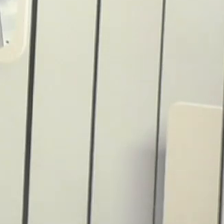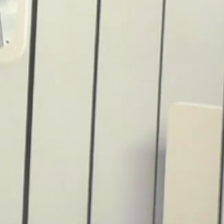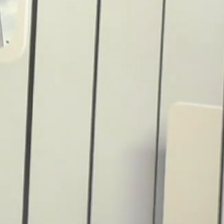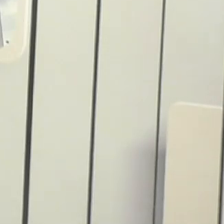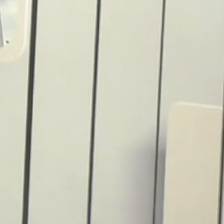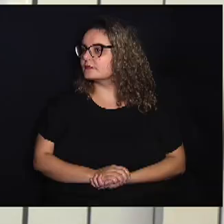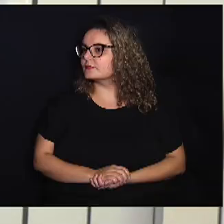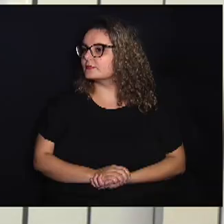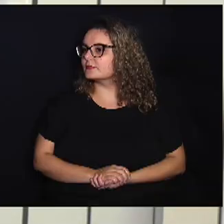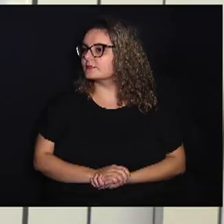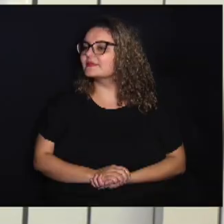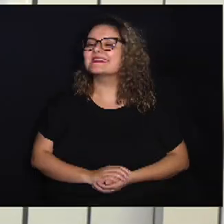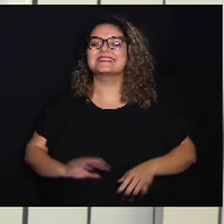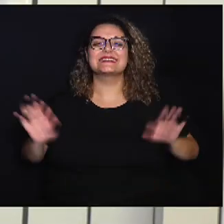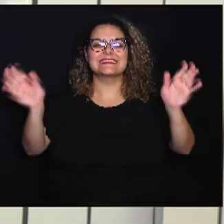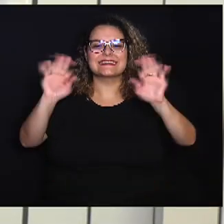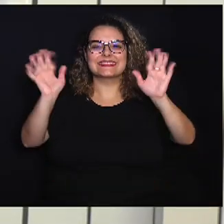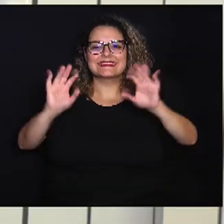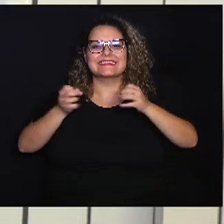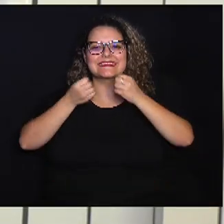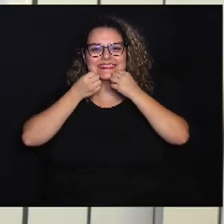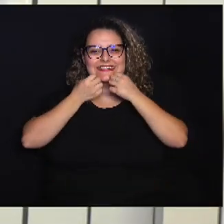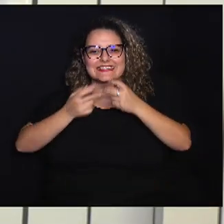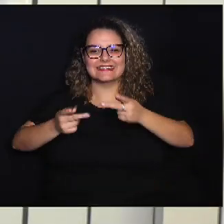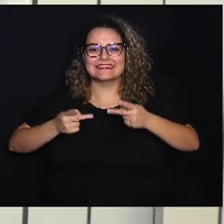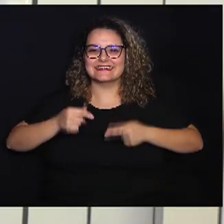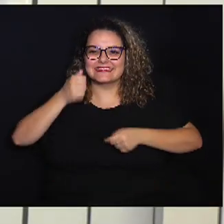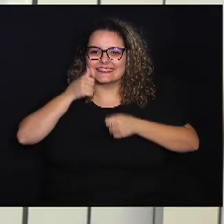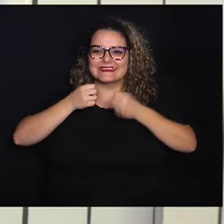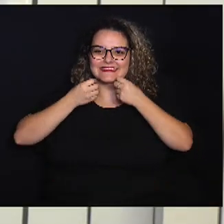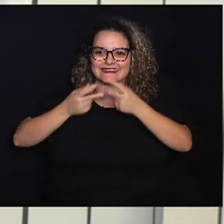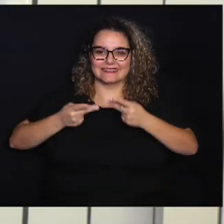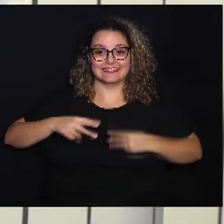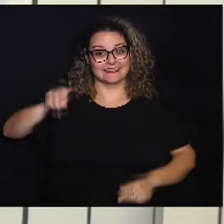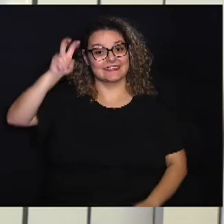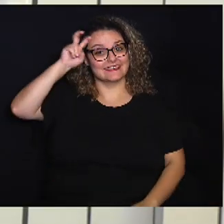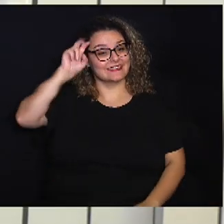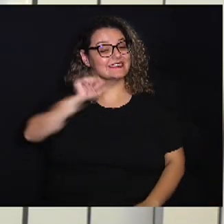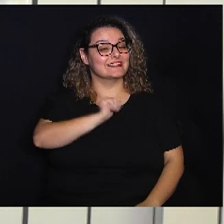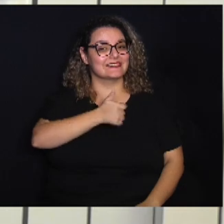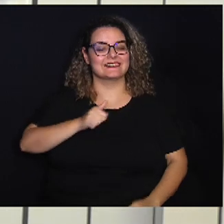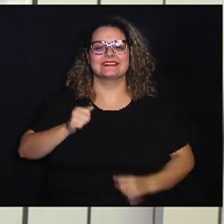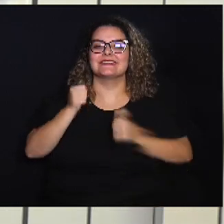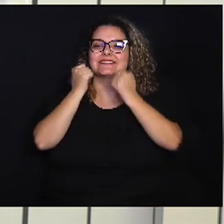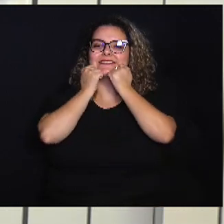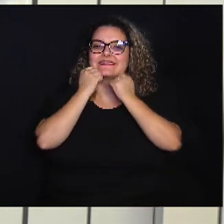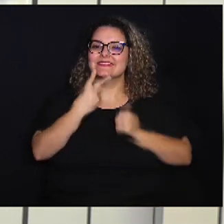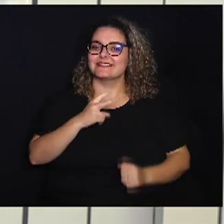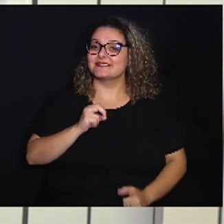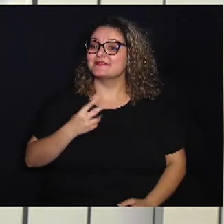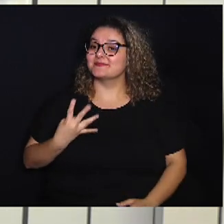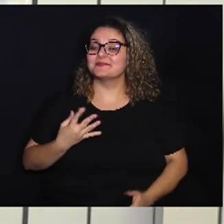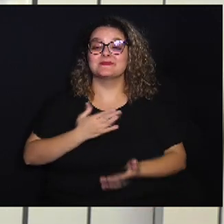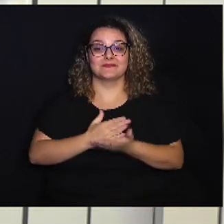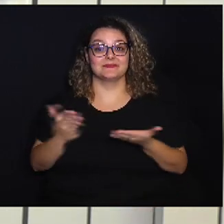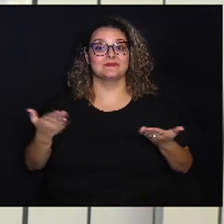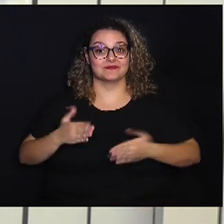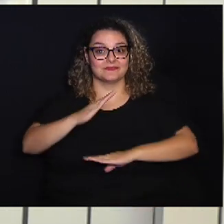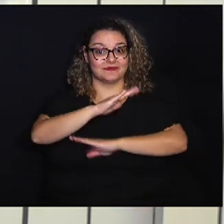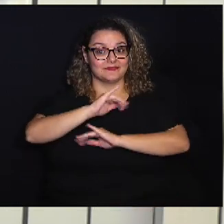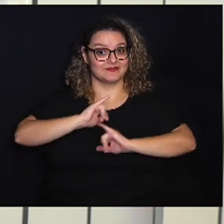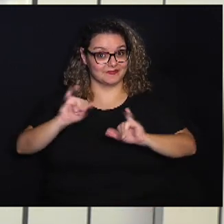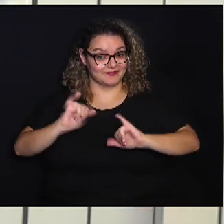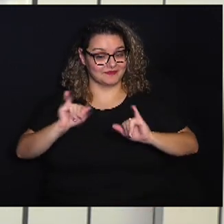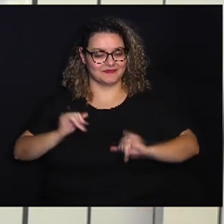Olá, seja bem-vinda, seja bem-vindo. Quinta-feira, 11 de julho de 2024. Começa agora o Jornal Câmara